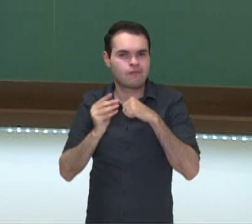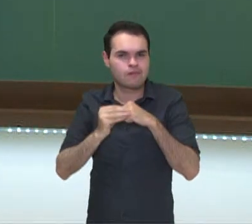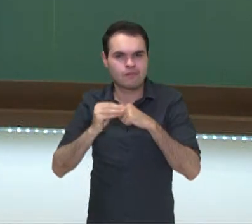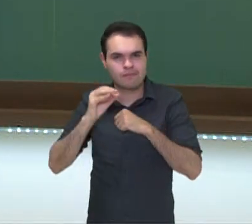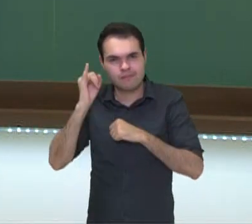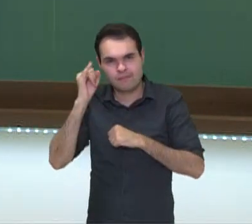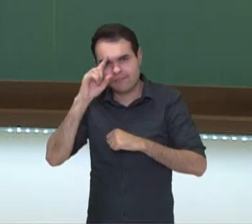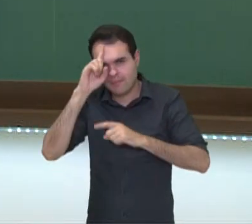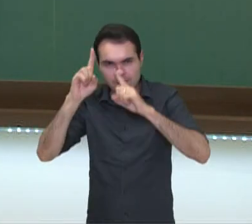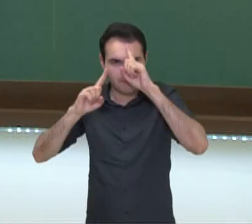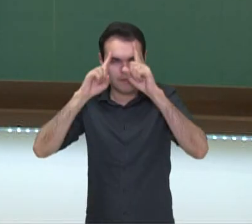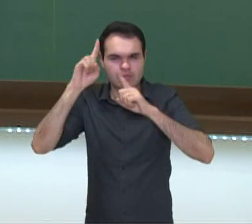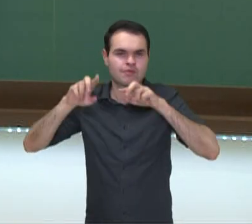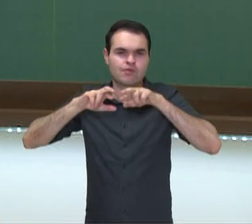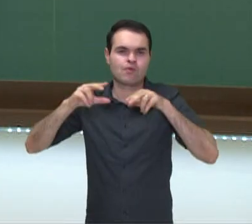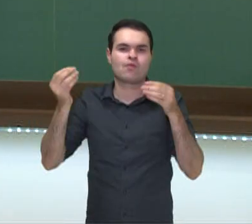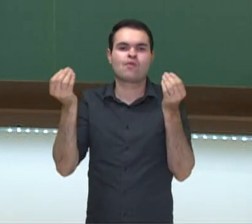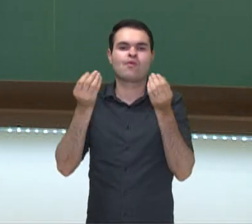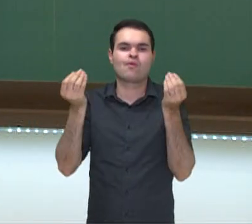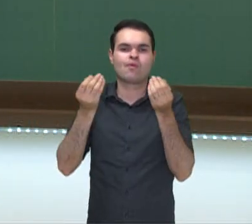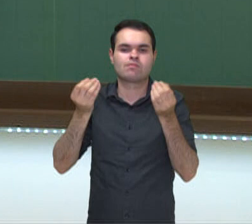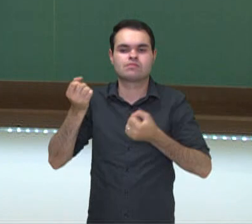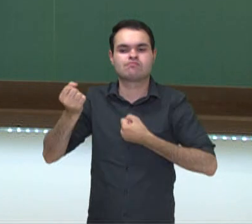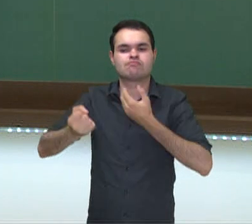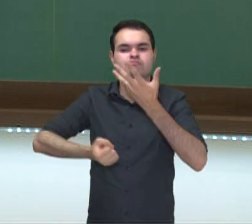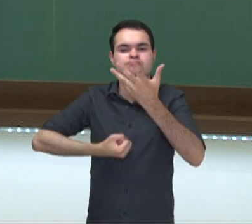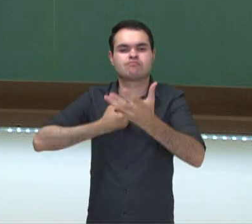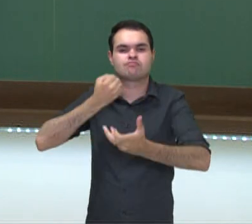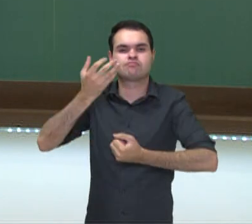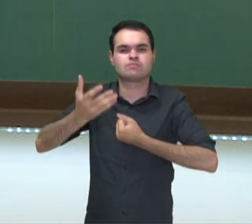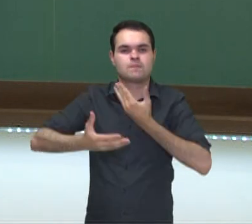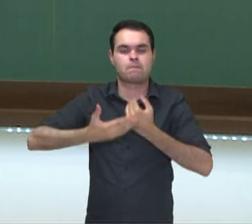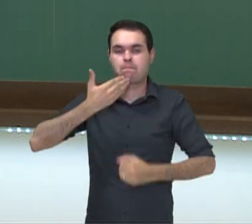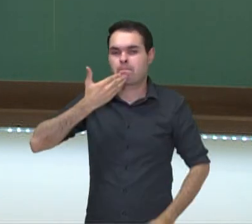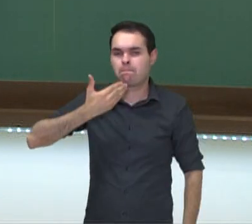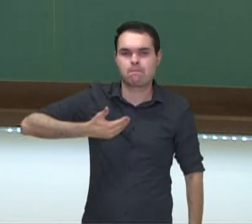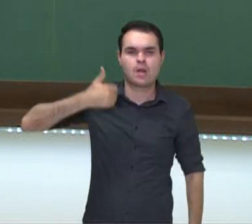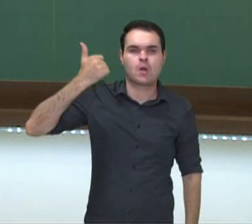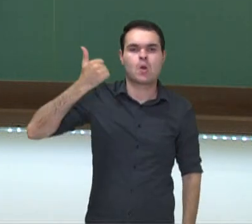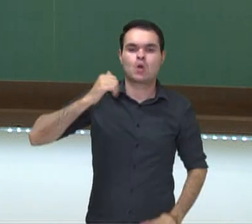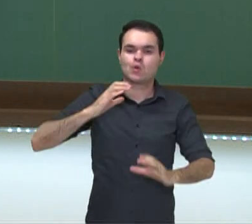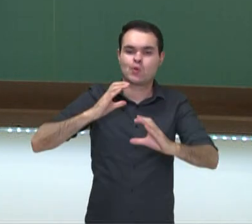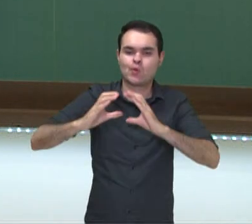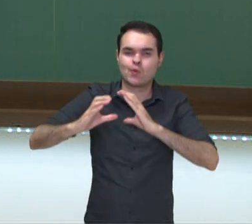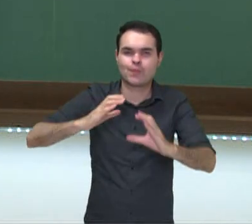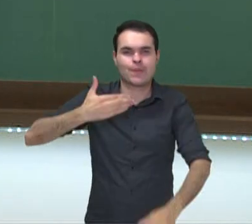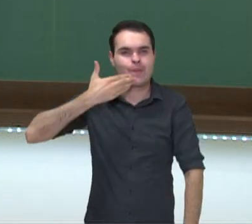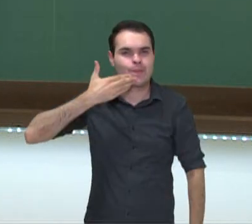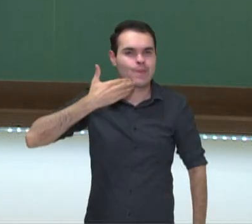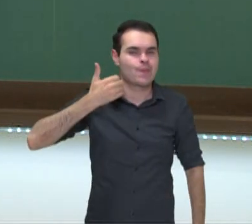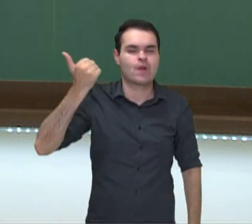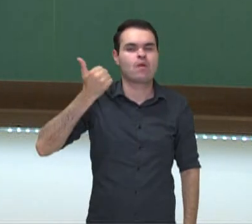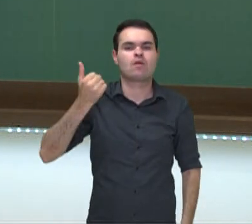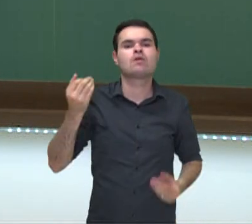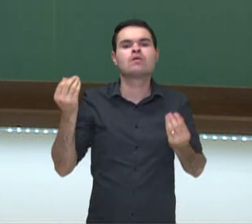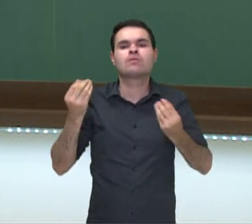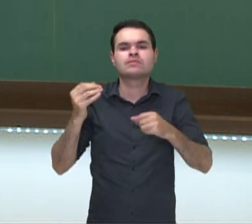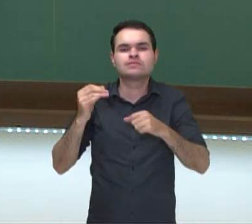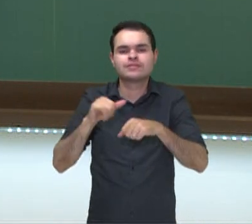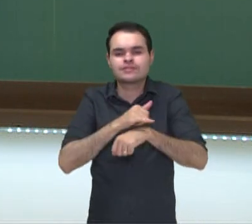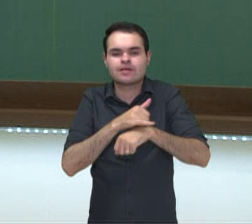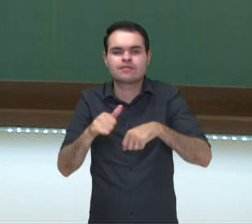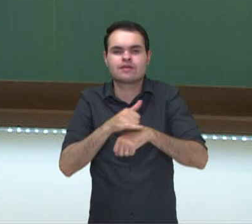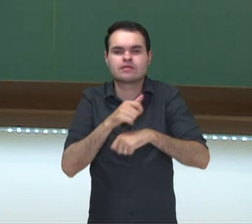como nós podemos nos expressar melhor, nos comunicar melhor, que estratégias nós podemos